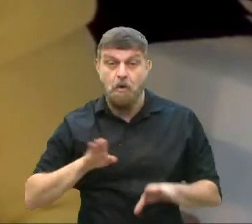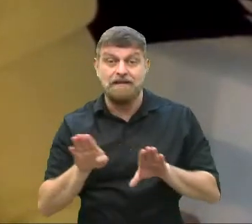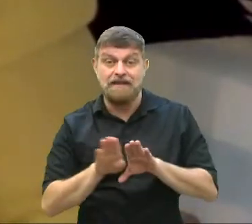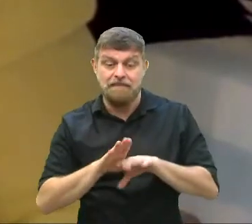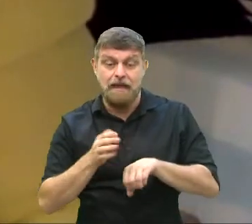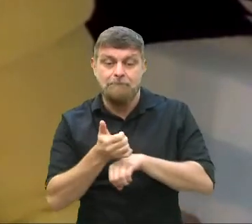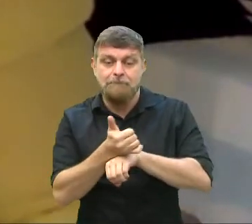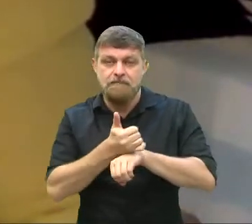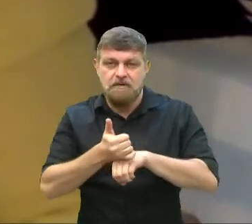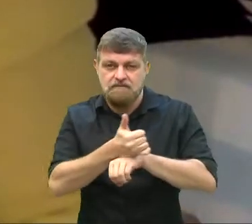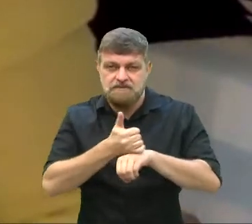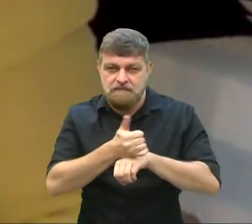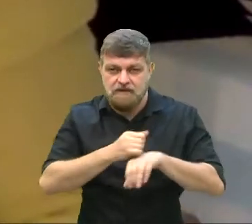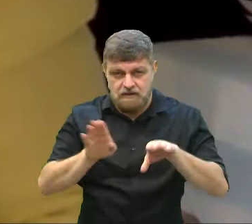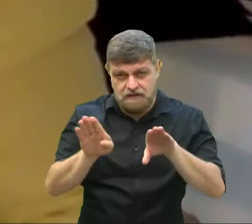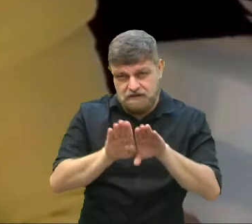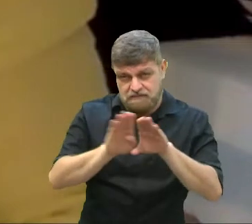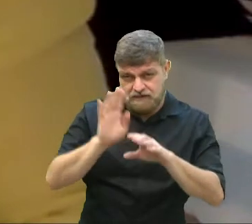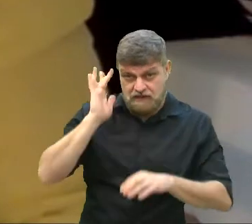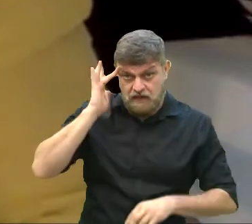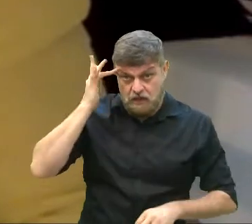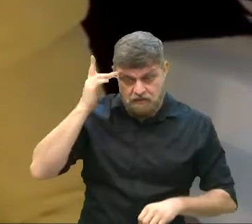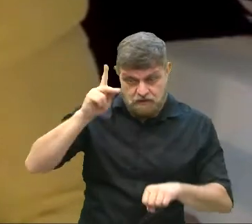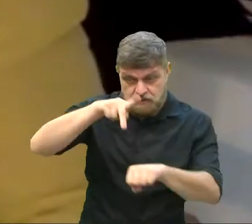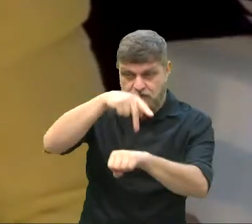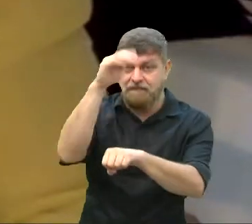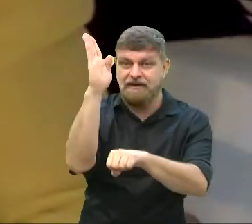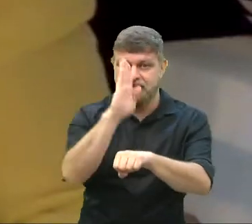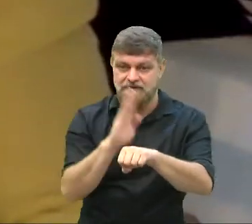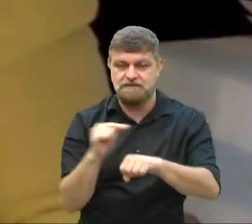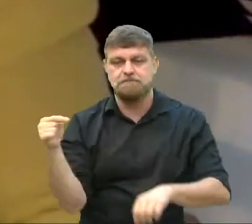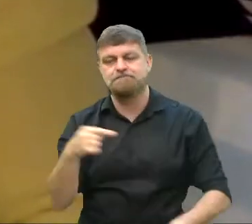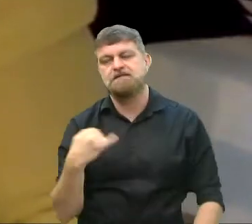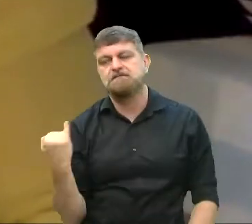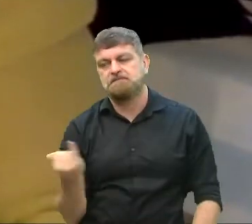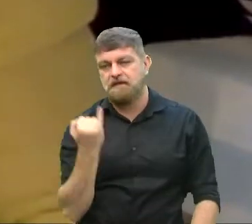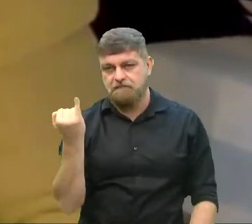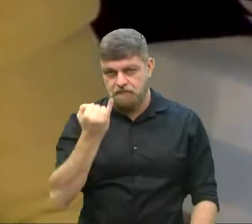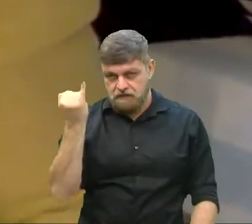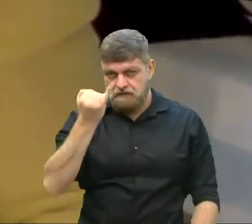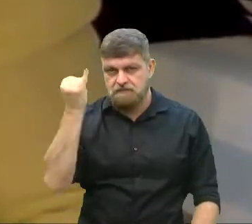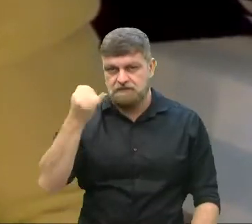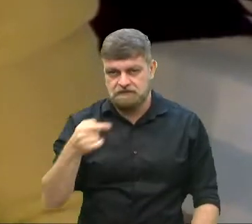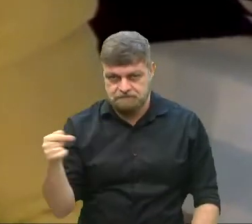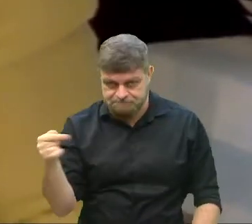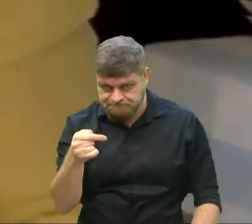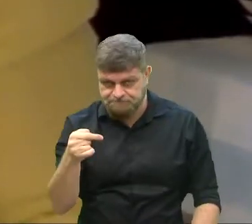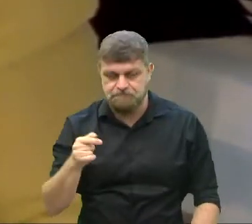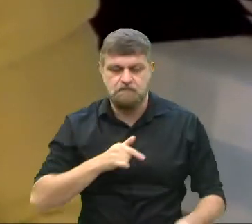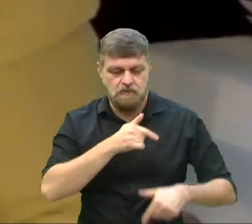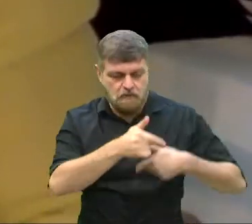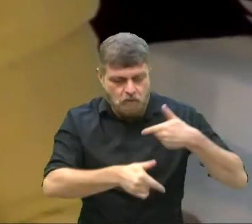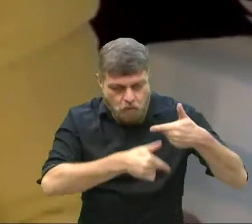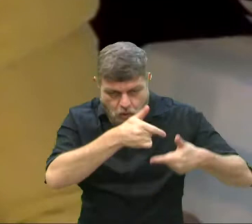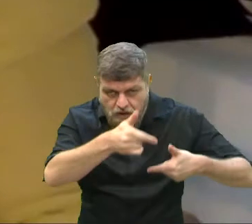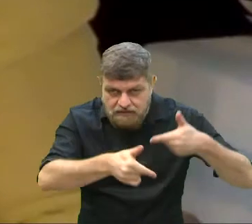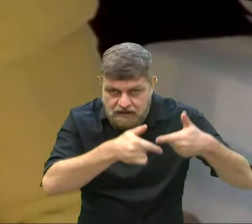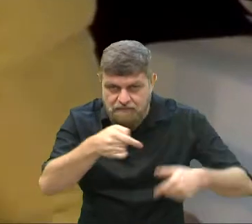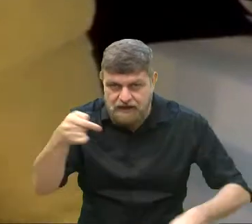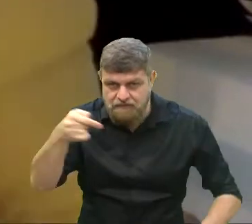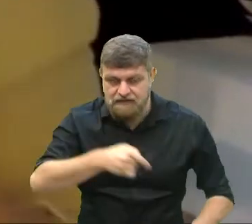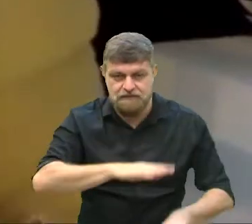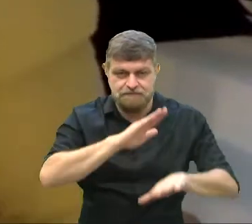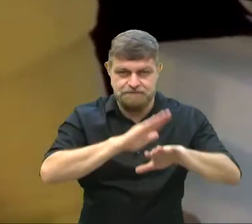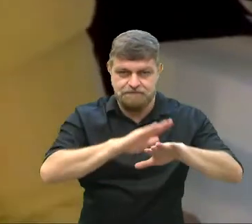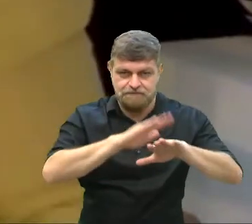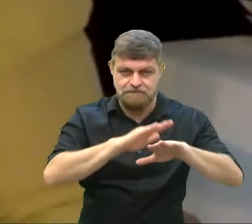profissional, mas também eu acho que para o Brasil como um todo, né? Um reconhecimento do trabalho que vem sendo feito por mim